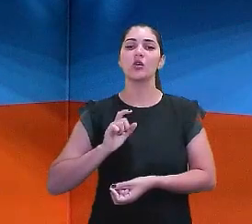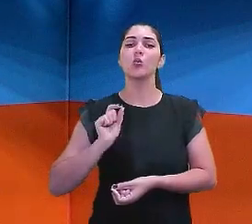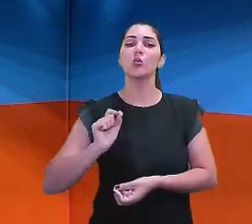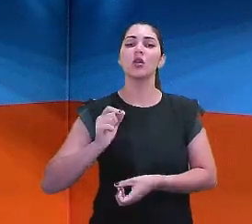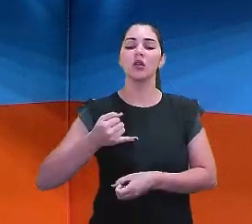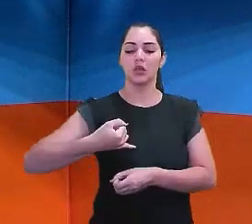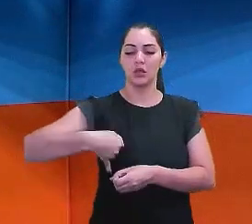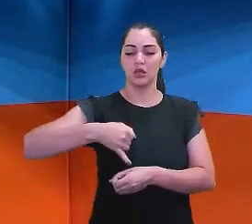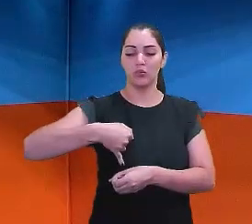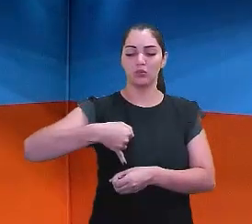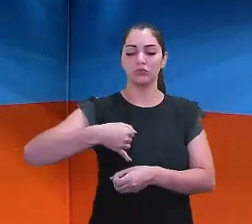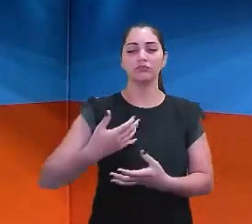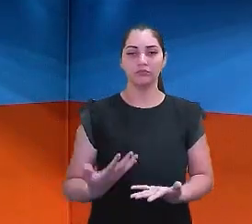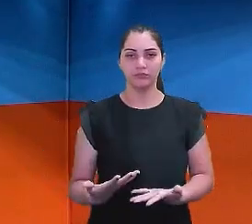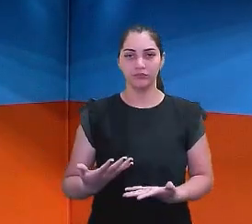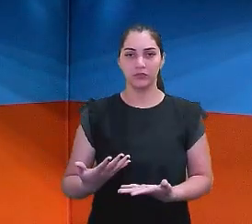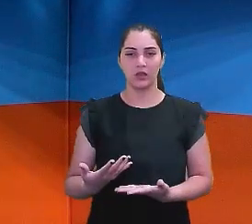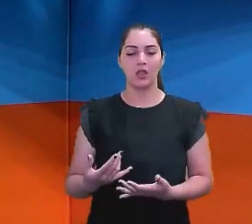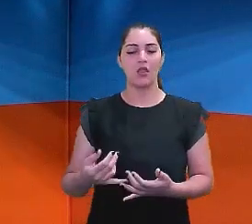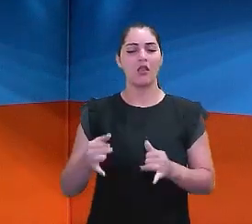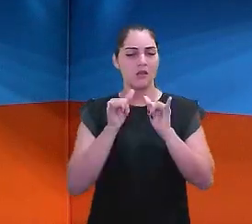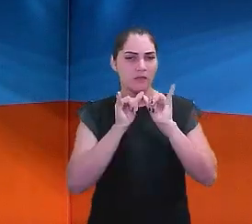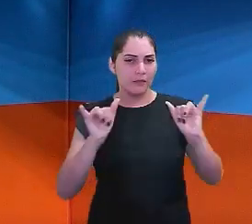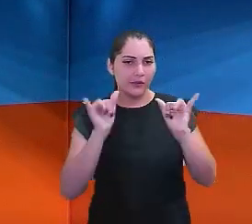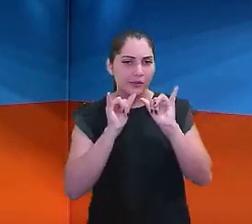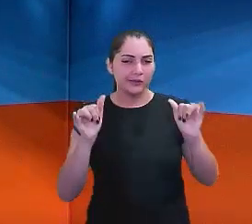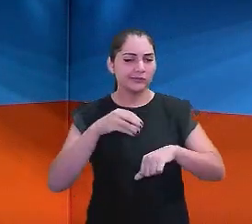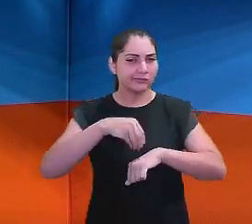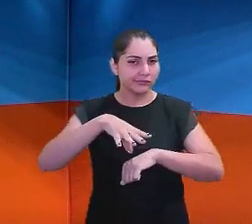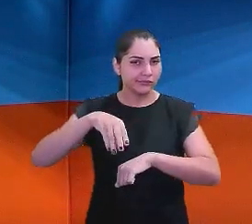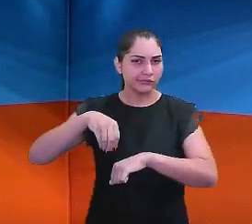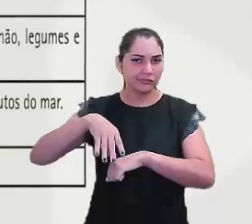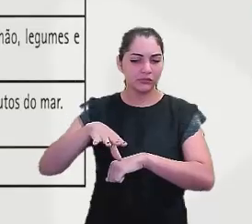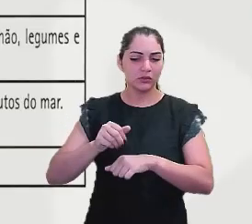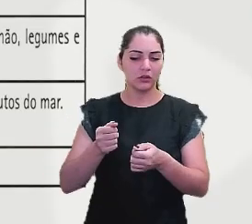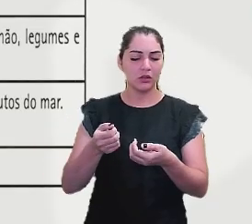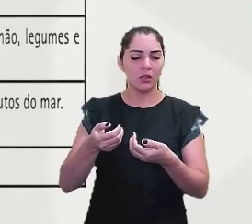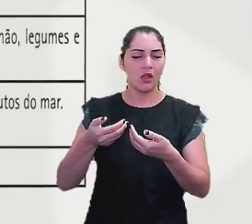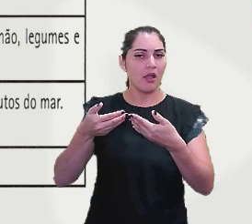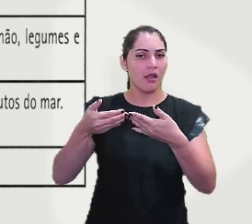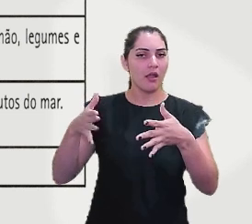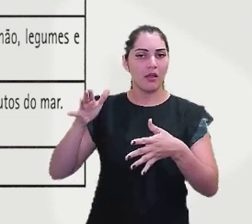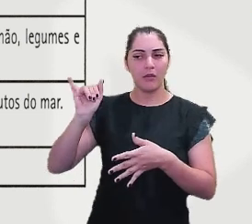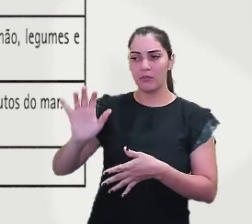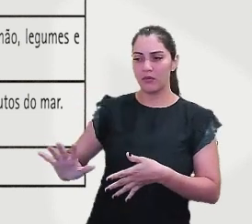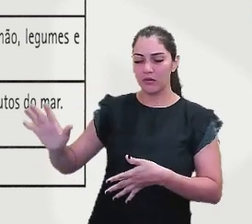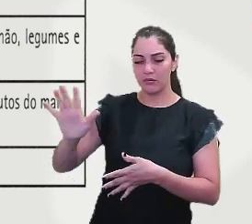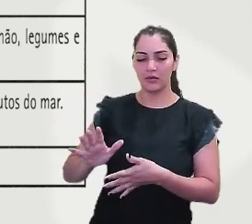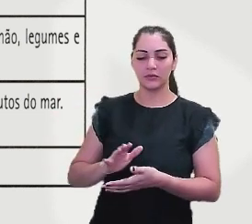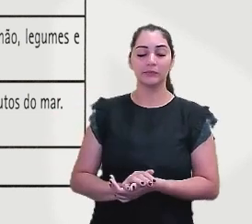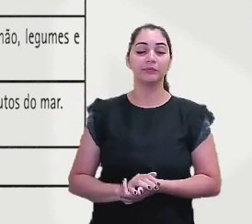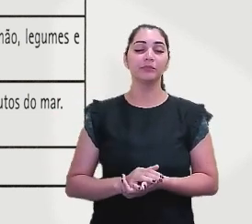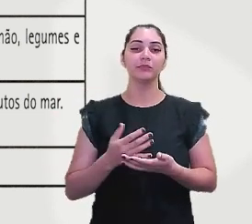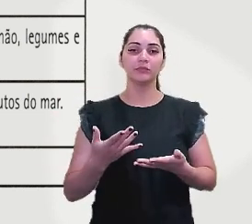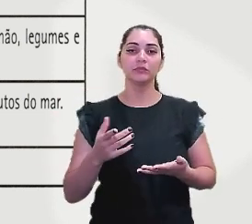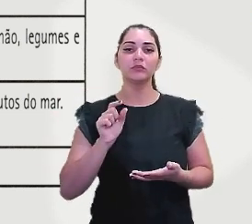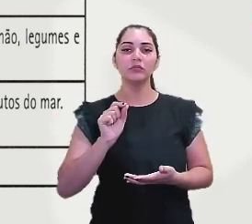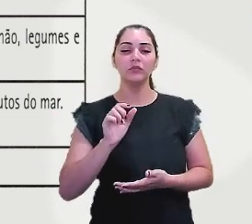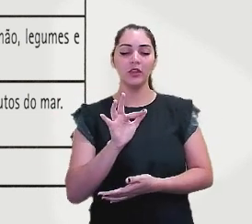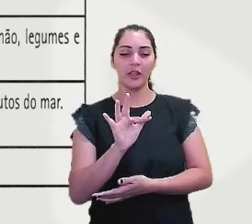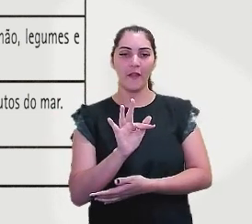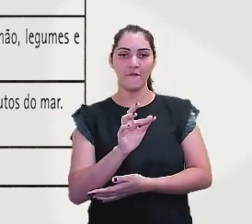iodo. Então, fica essas dicas que é importante. Abra essa imagem. Não menos importante, por último, né, mas também não menos importante, que é o